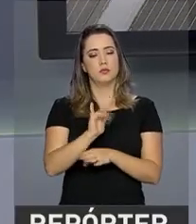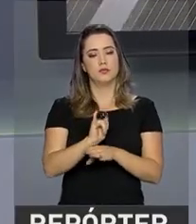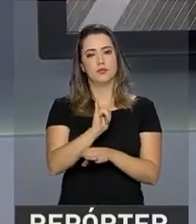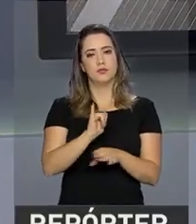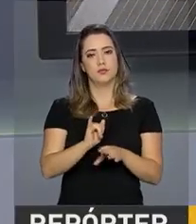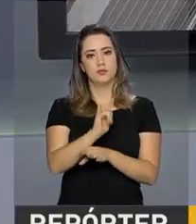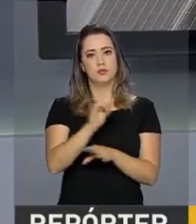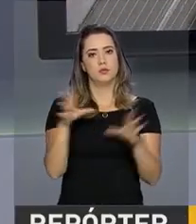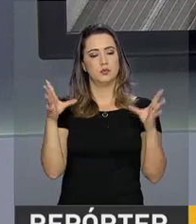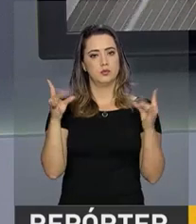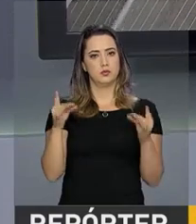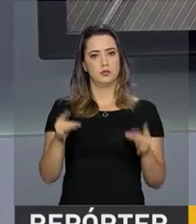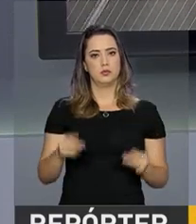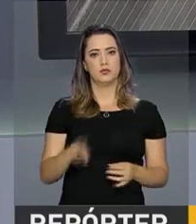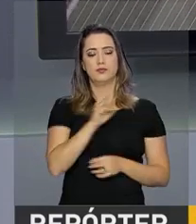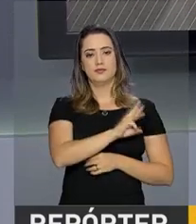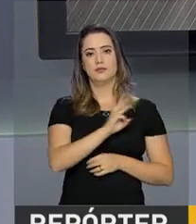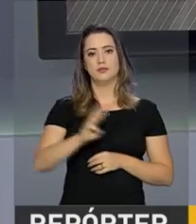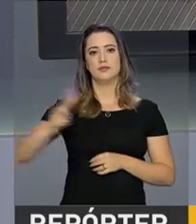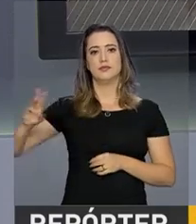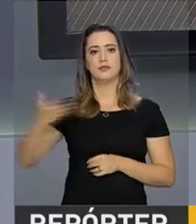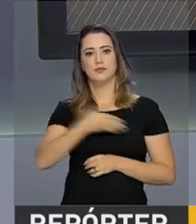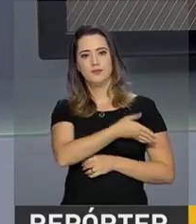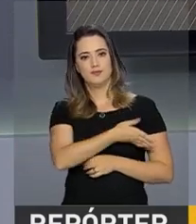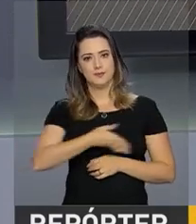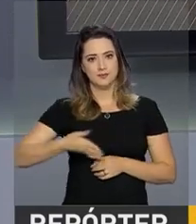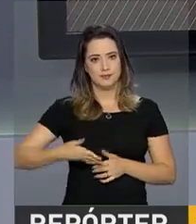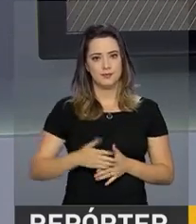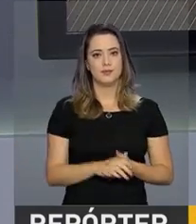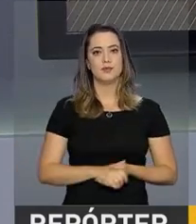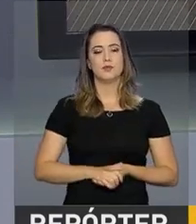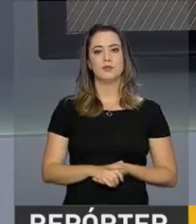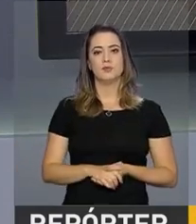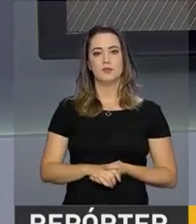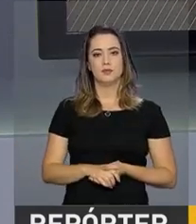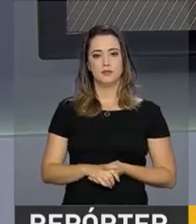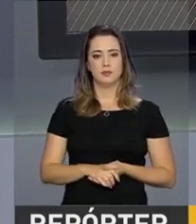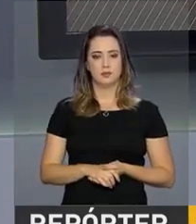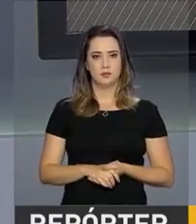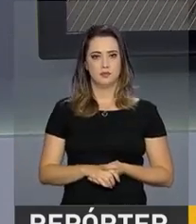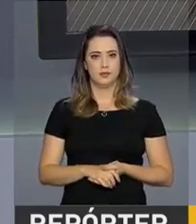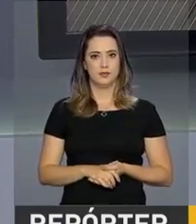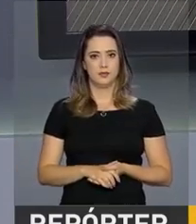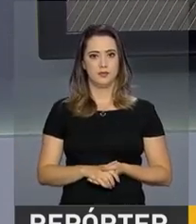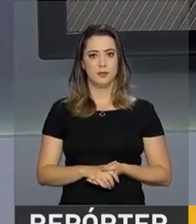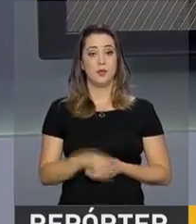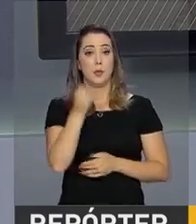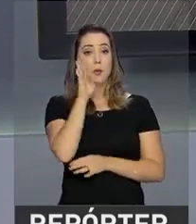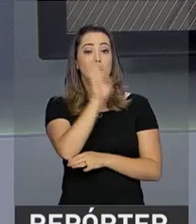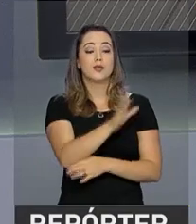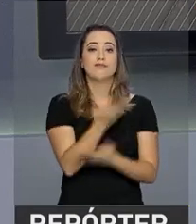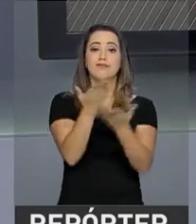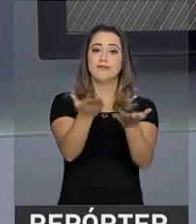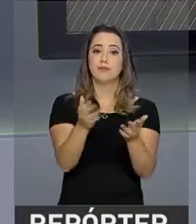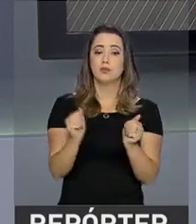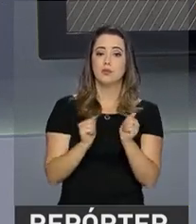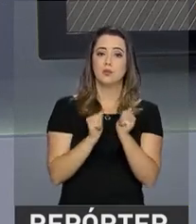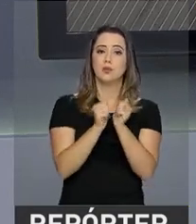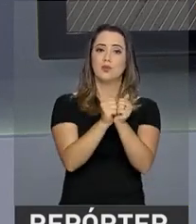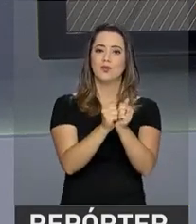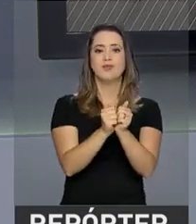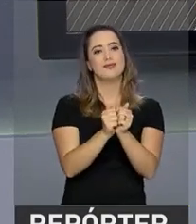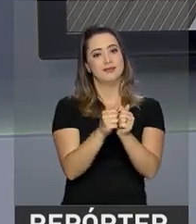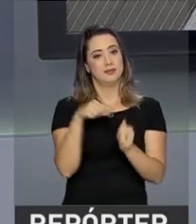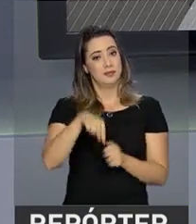as reportagens no youtube e toda nossa programação também está na página da nbr na internet uma boa tarde pra você e